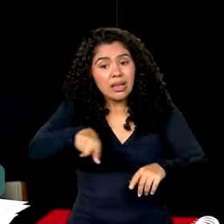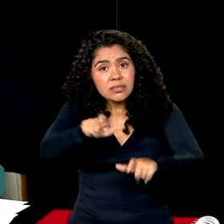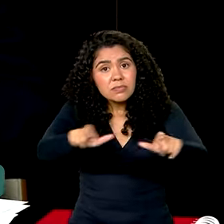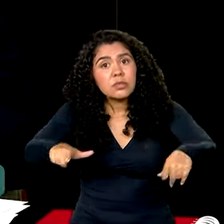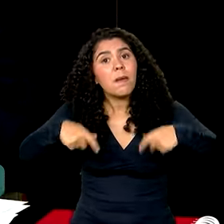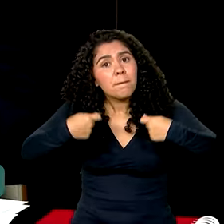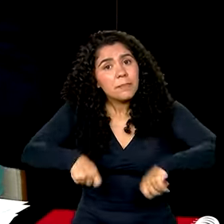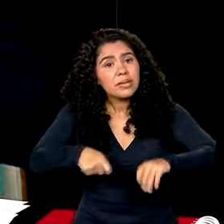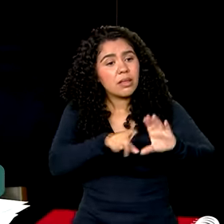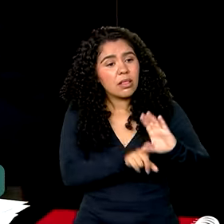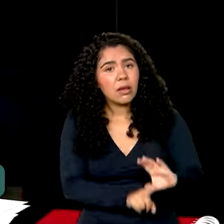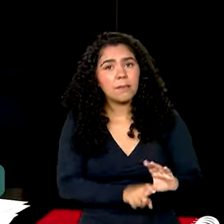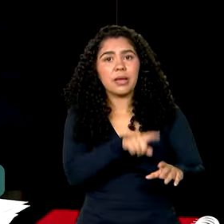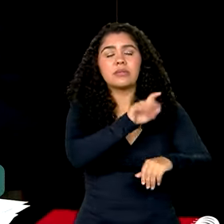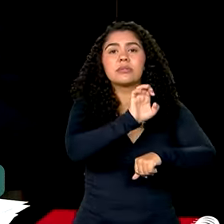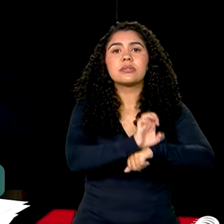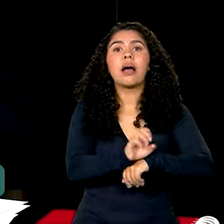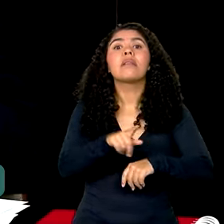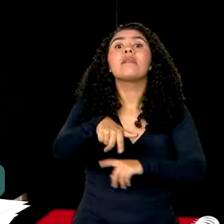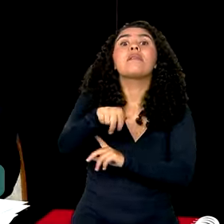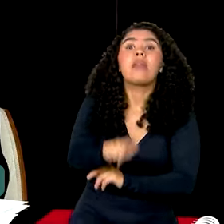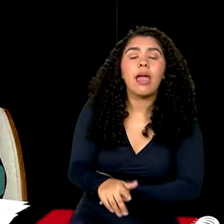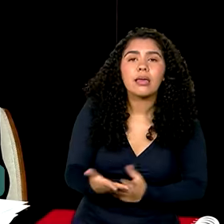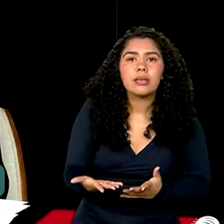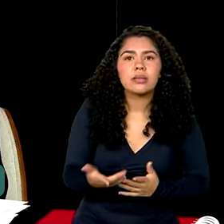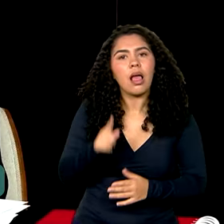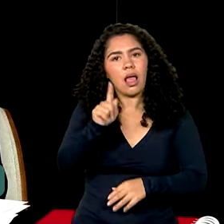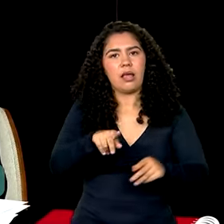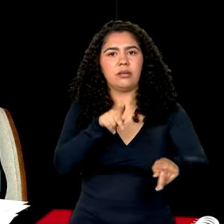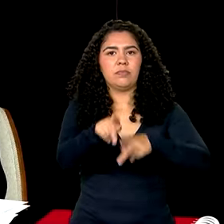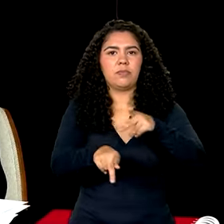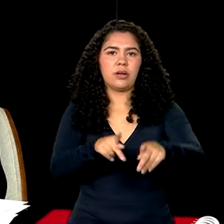Quem é que necessita do Estado? É o povo